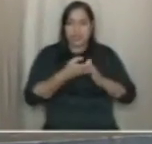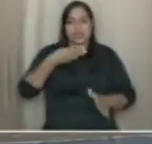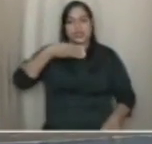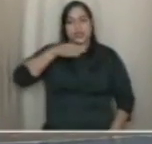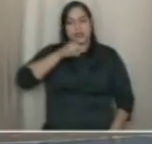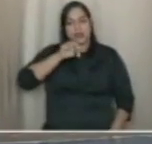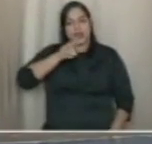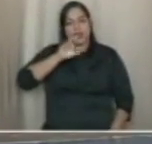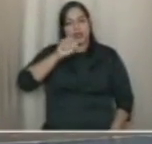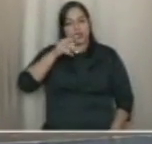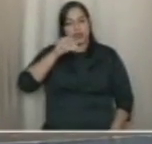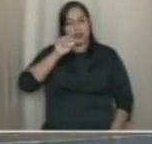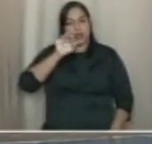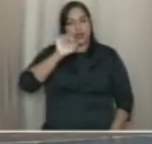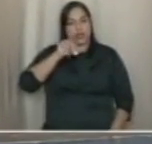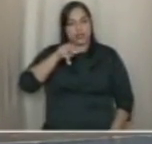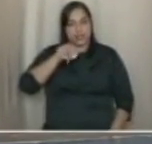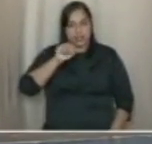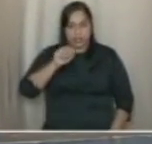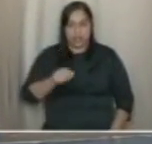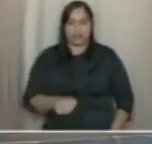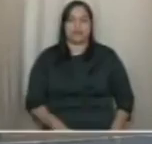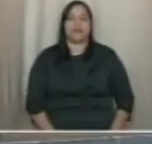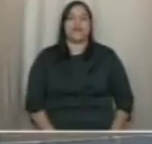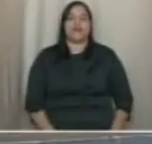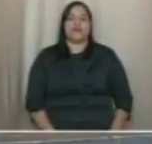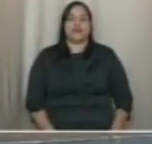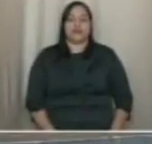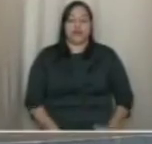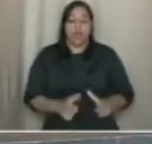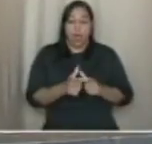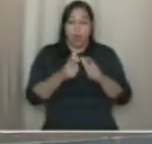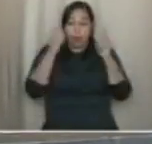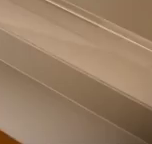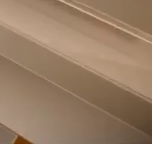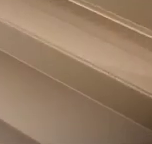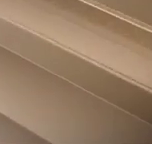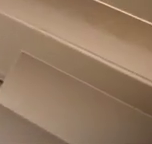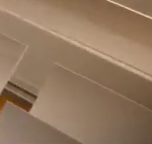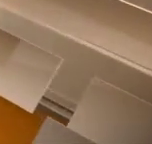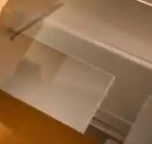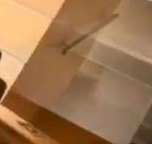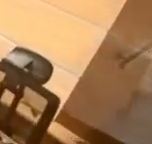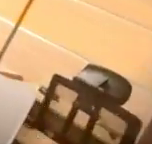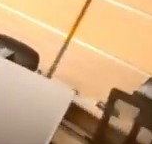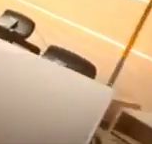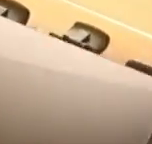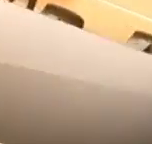tomem uma atitude que aumente a frota de ônibus para aquela comunidade.